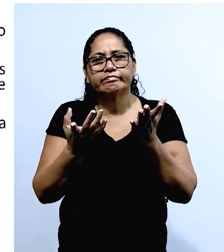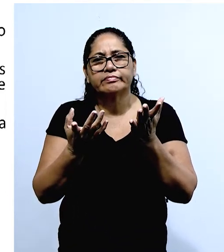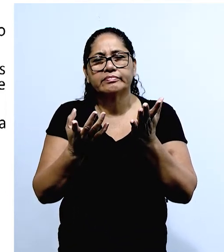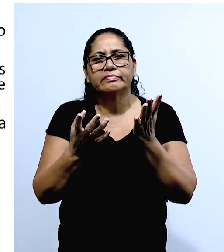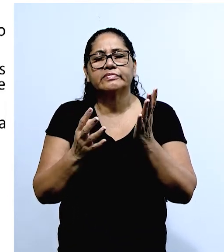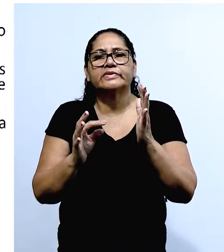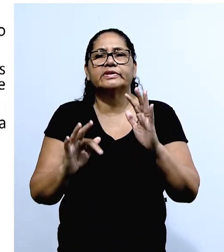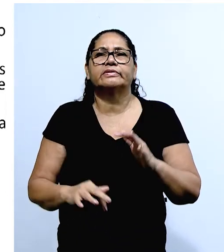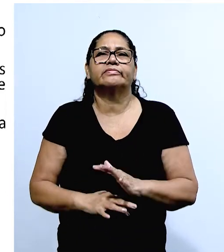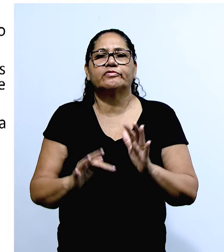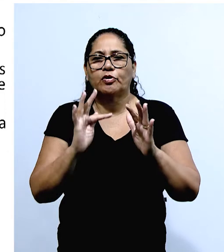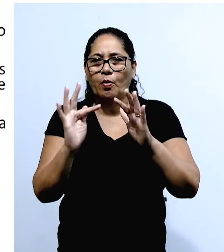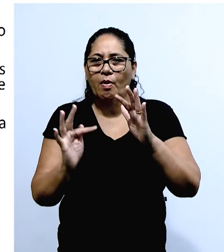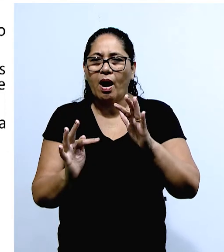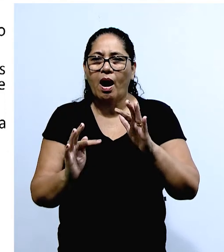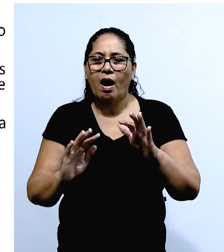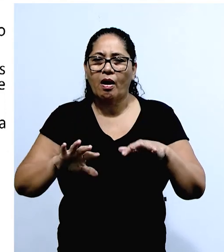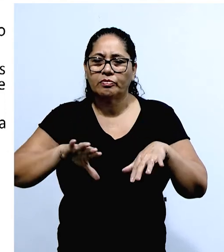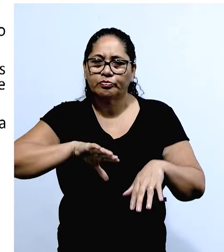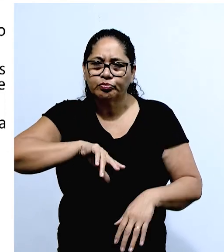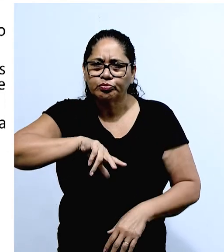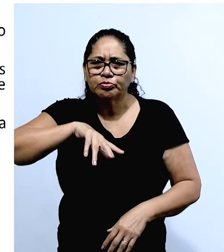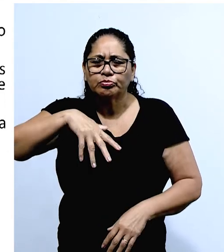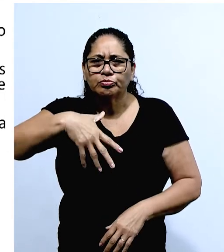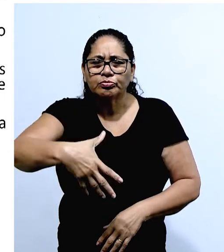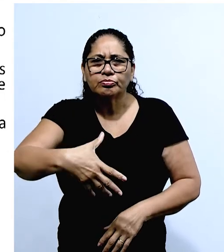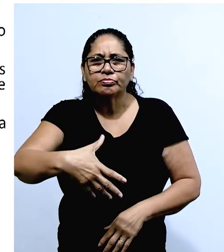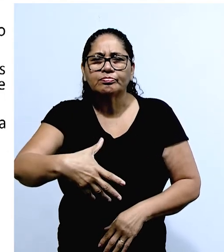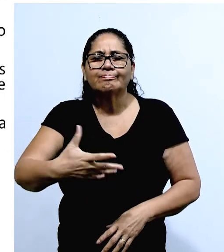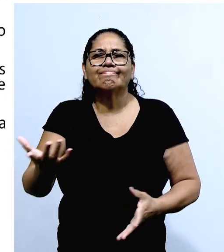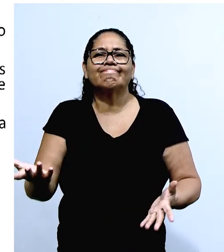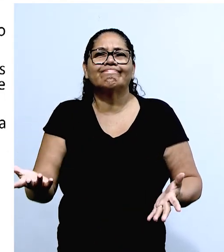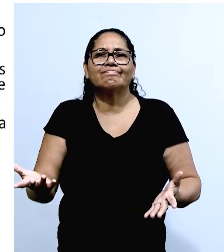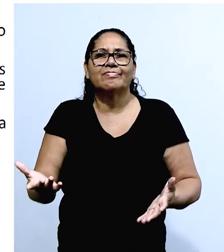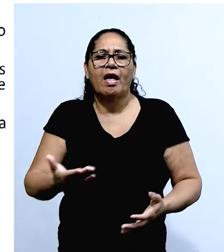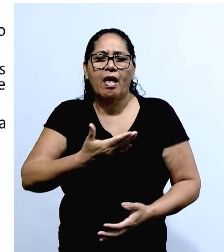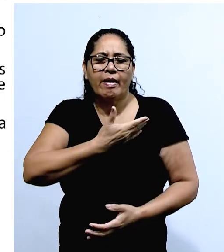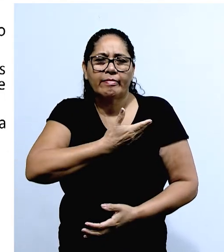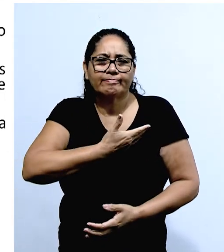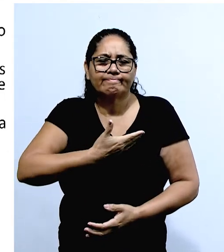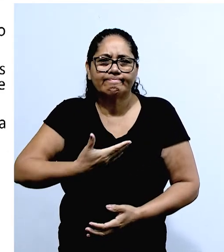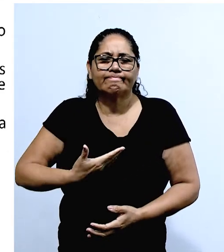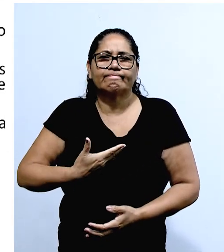formal. Então, quais são os valores da Polícia Federal? Coragem, lealdade,